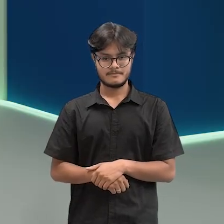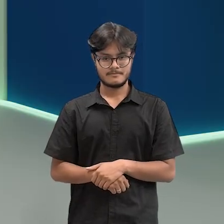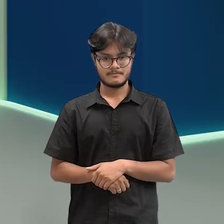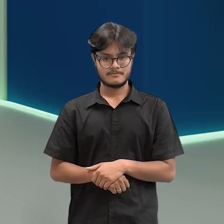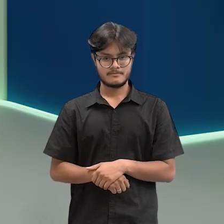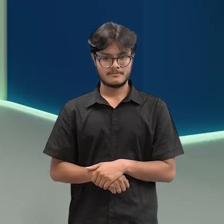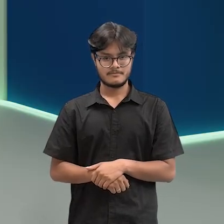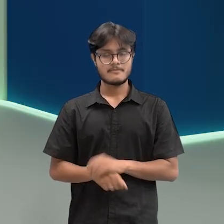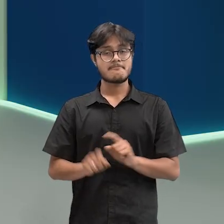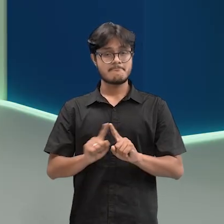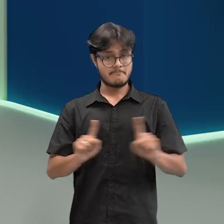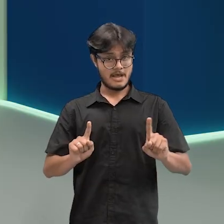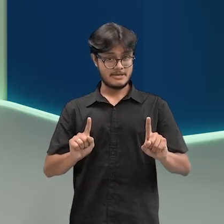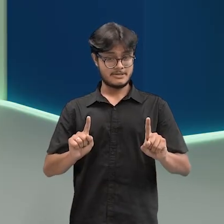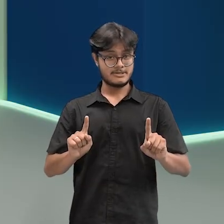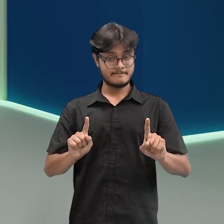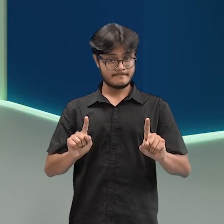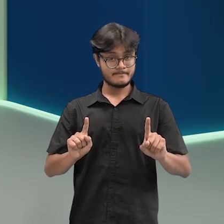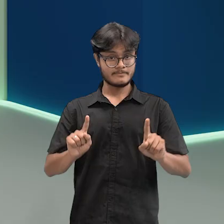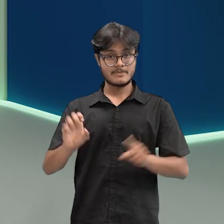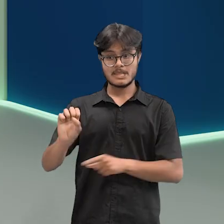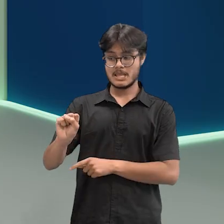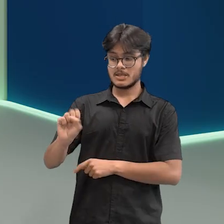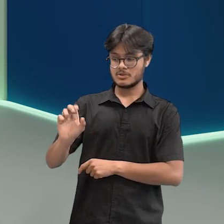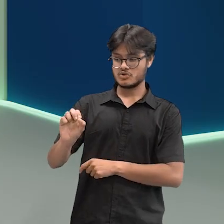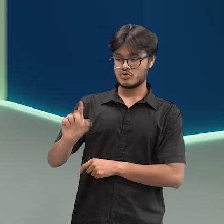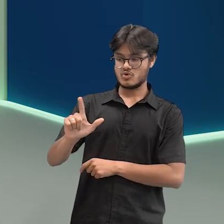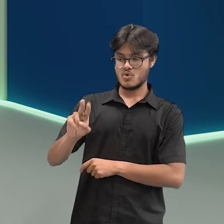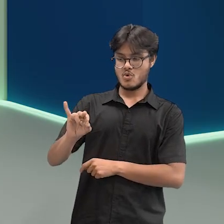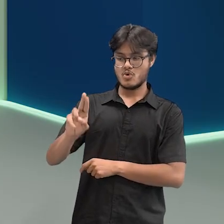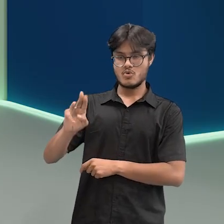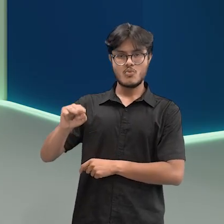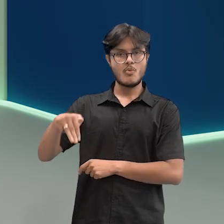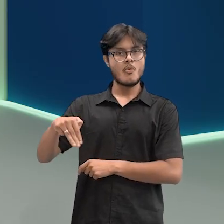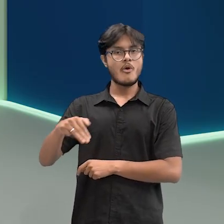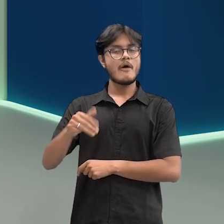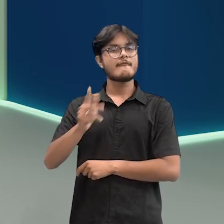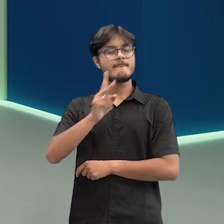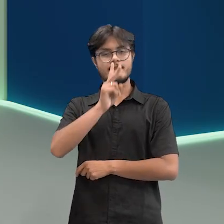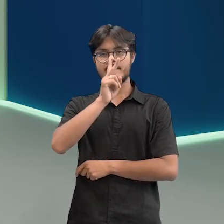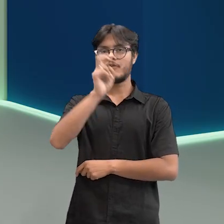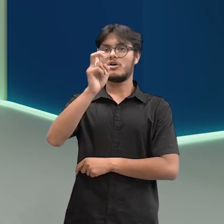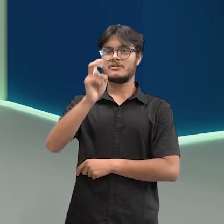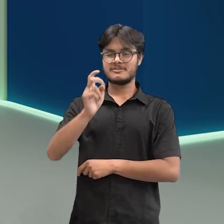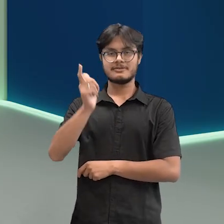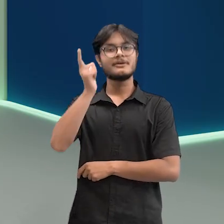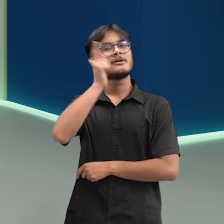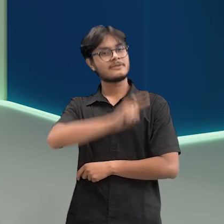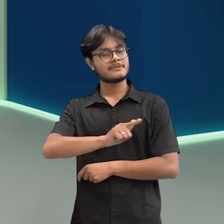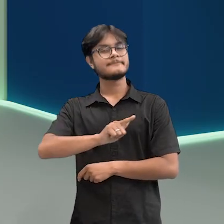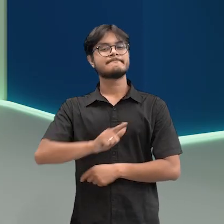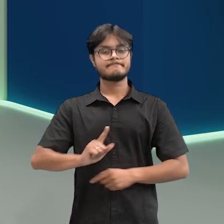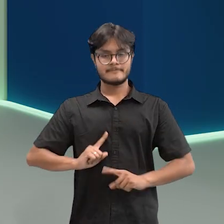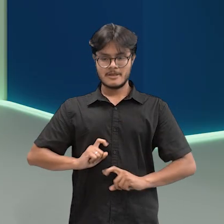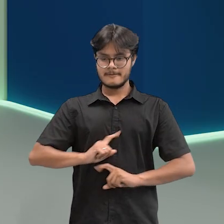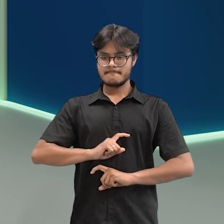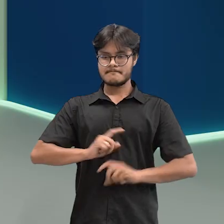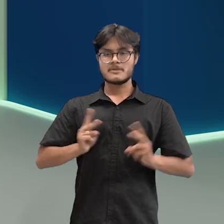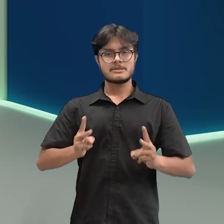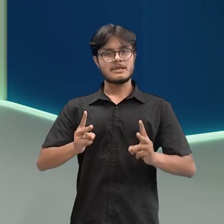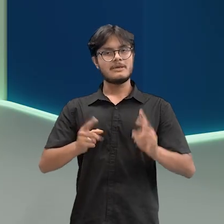da Taenia solium, ele é extremamente resistente, ele consegue passar por essas barreiras químicas da gente e